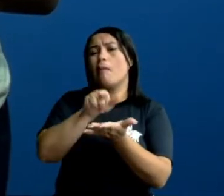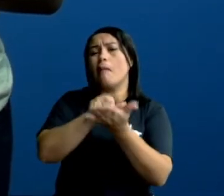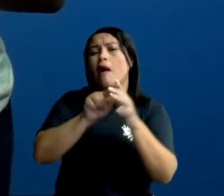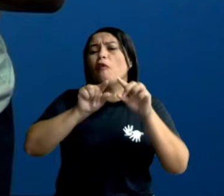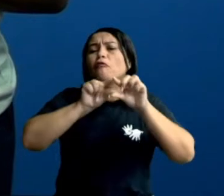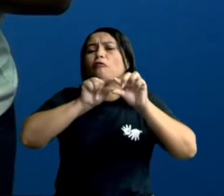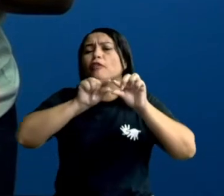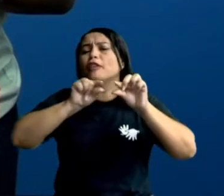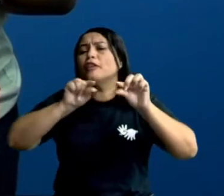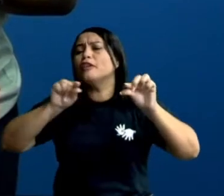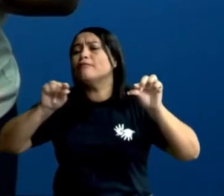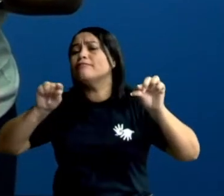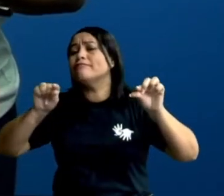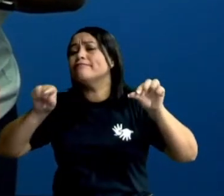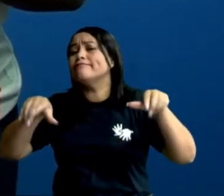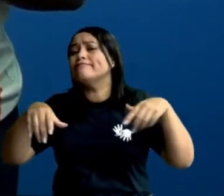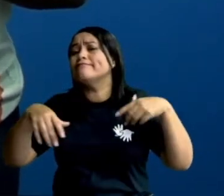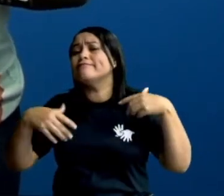fininho?